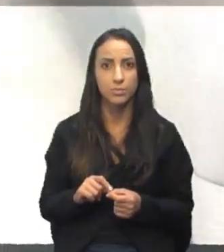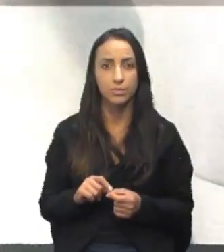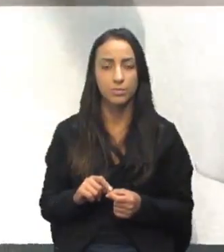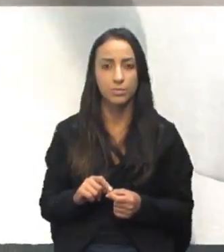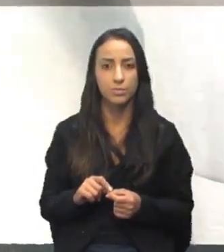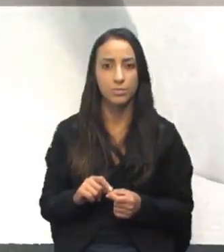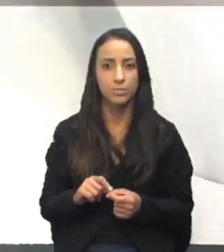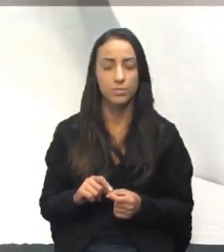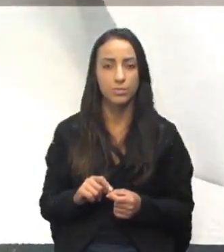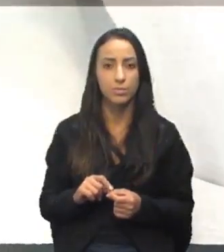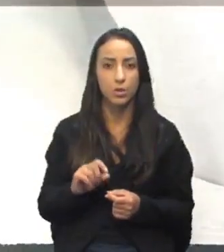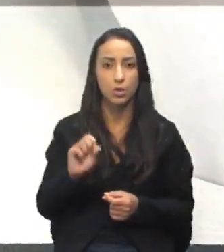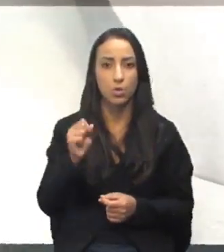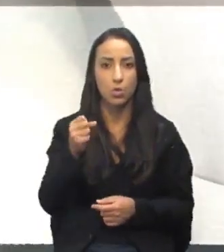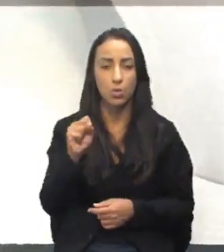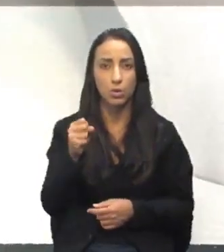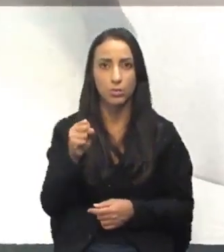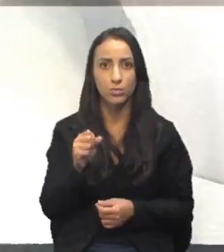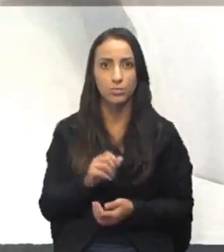chamamos de bandagem em 8.